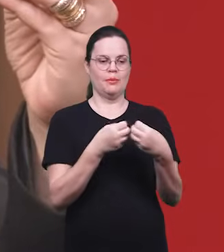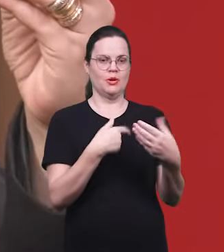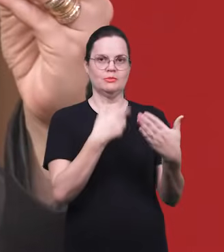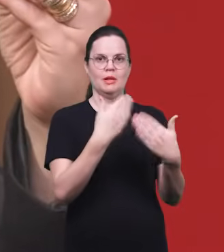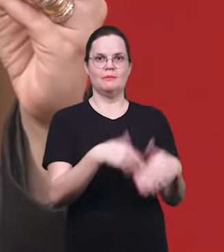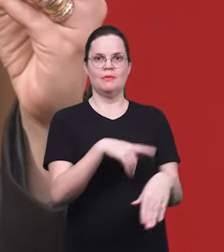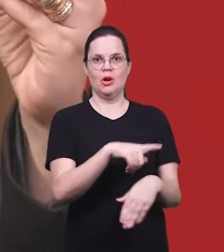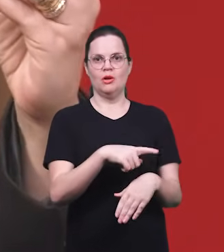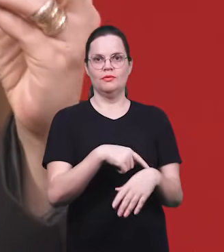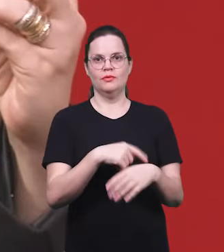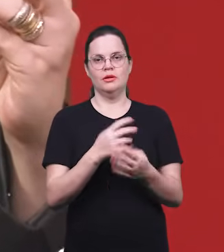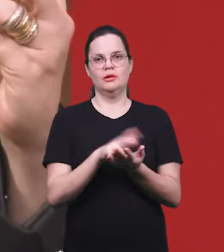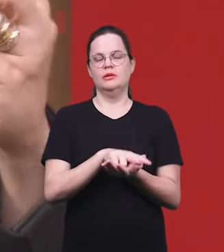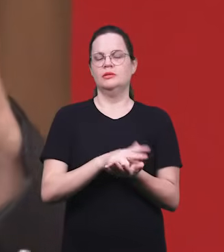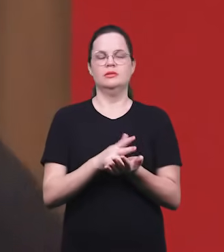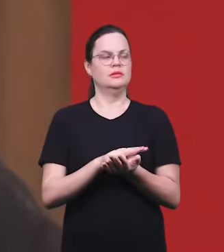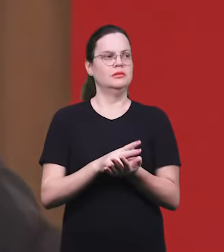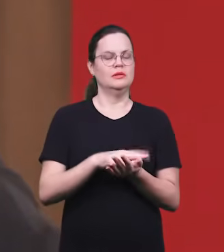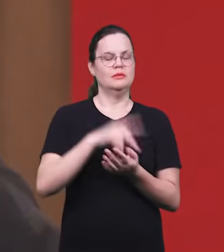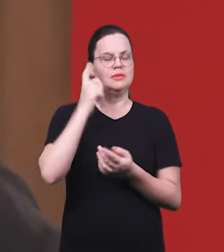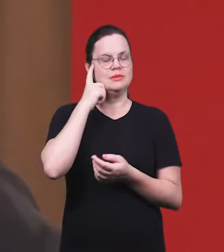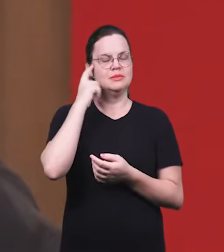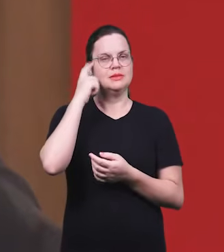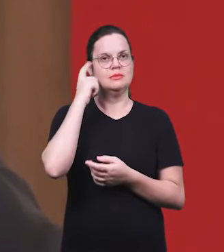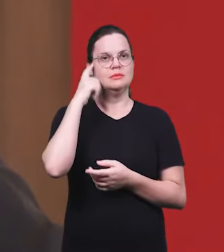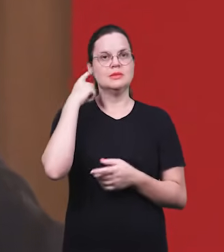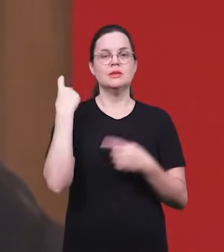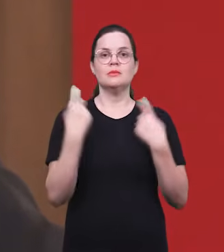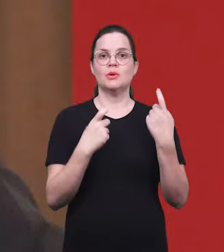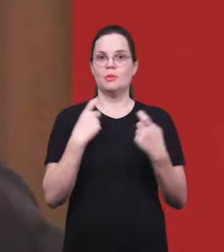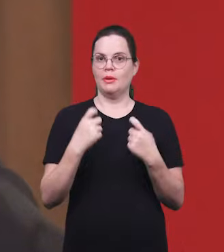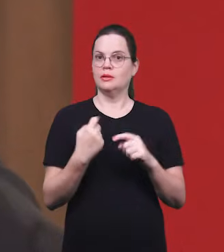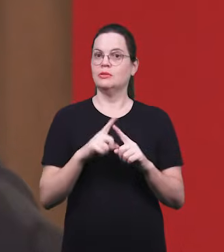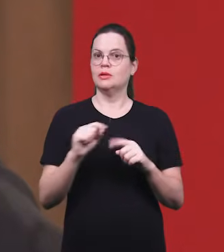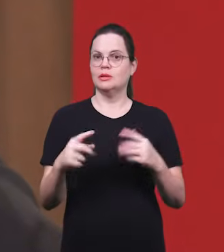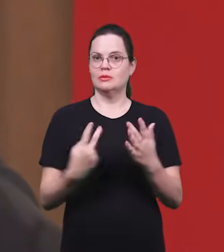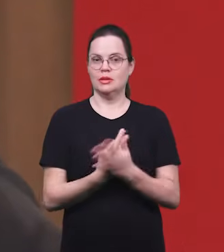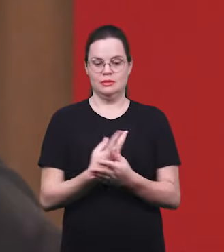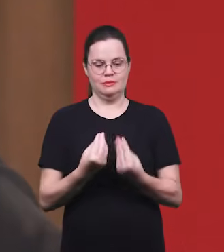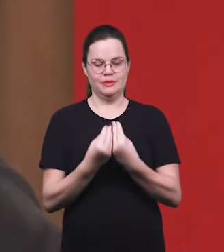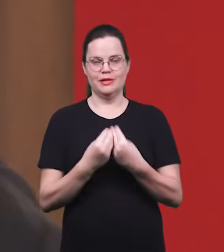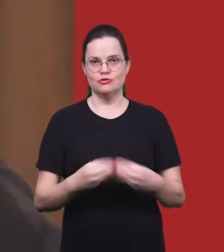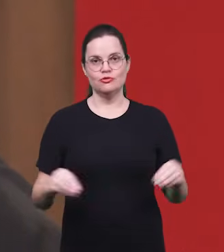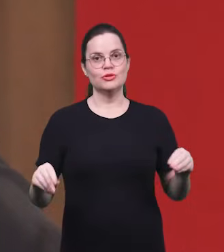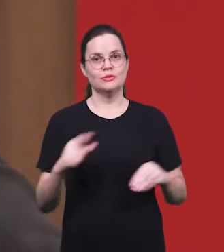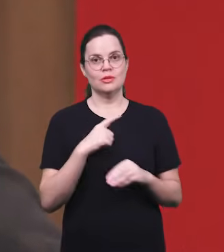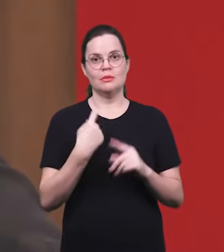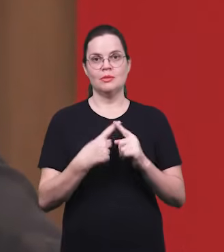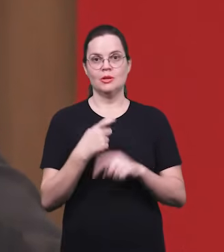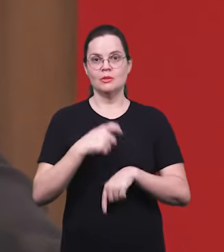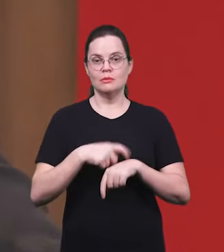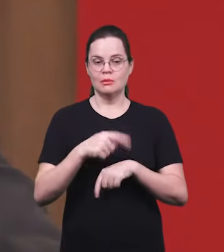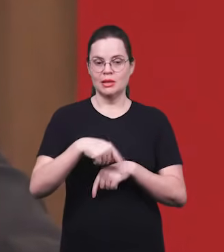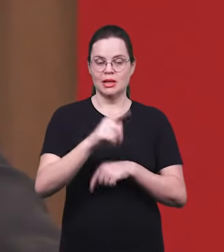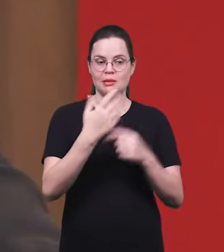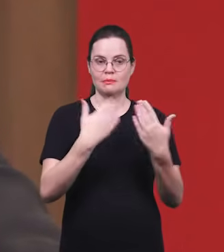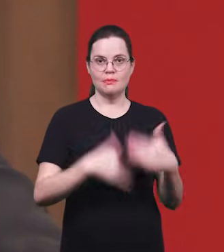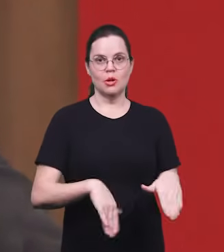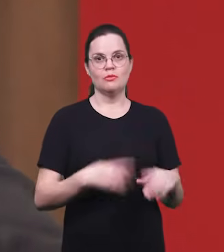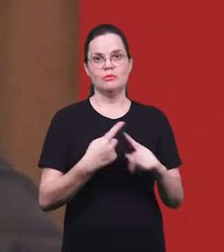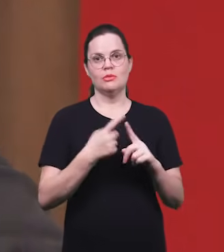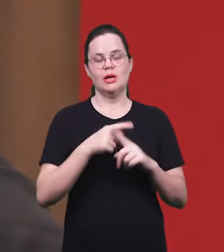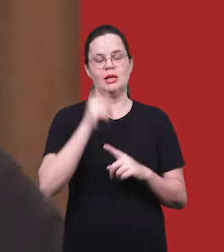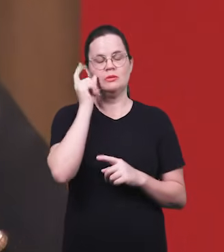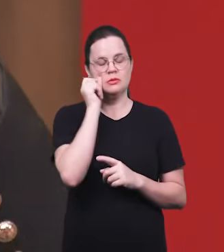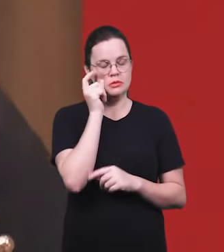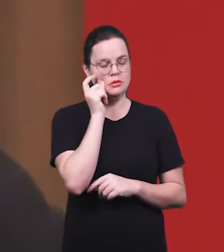véspera de prova, certo? Isso é muito comum. E o que ocorre? Um prejuízo muito grande no momento em que ele vai fazer